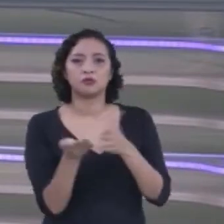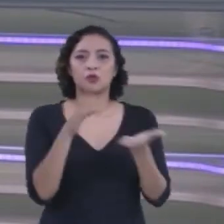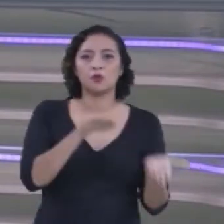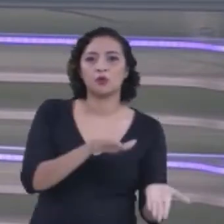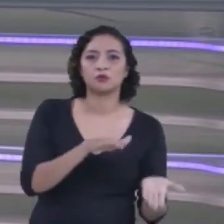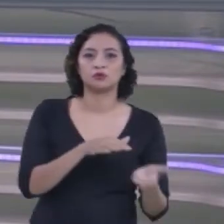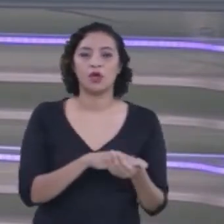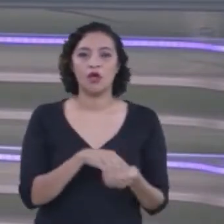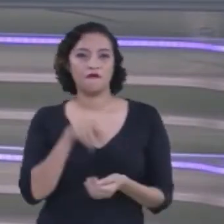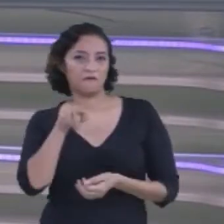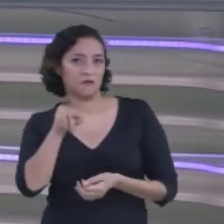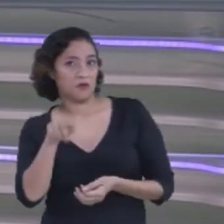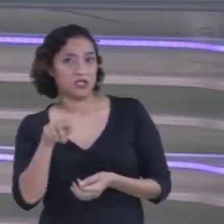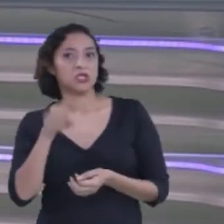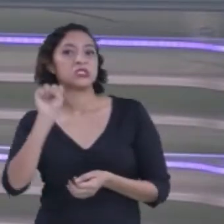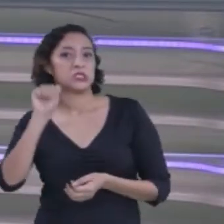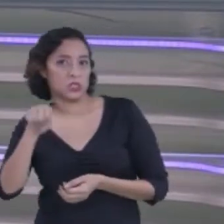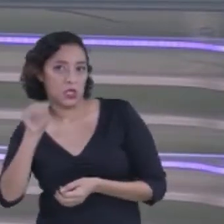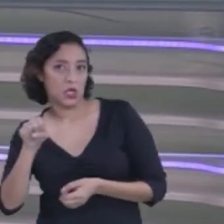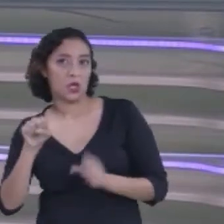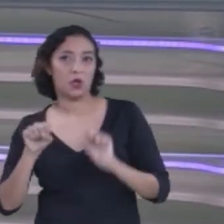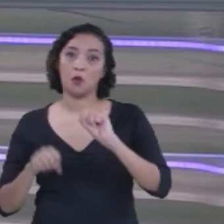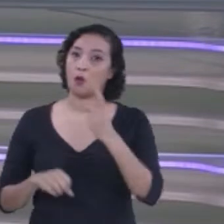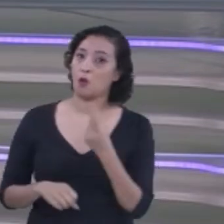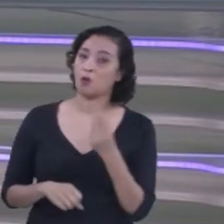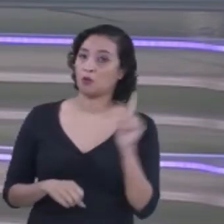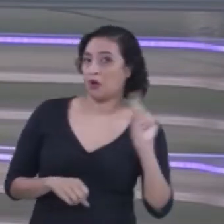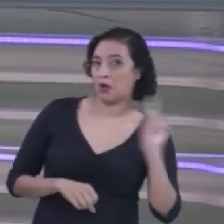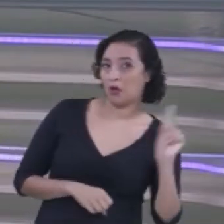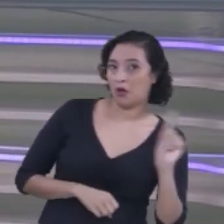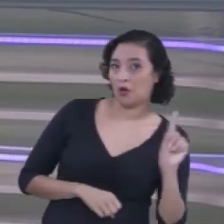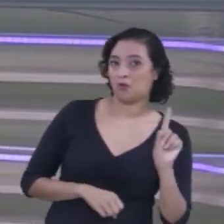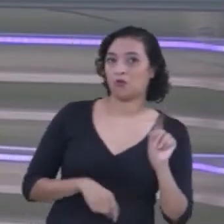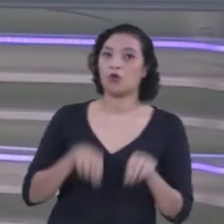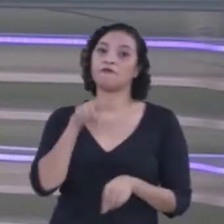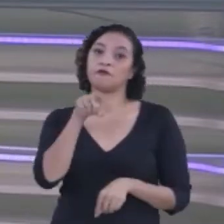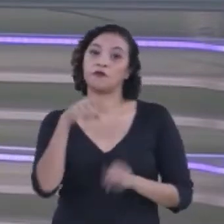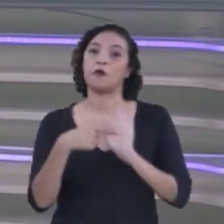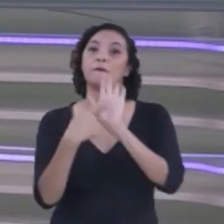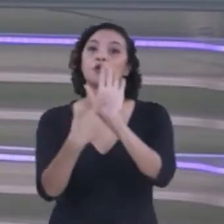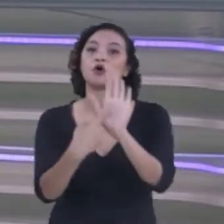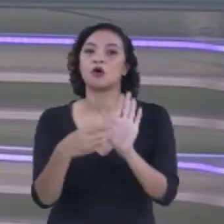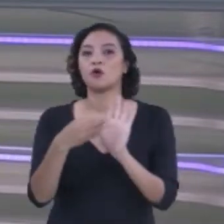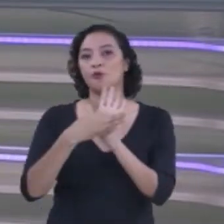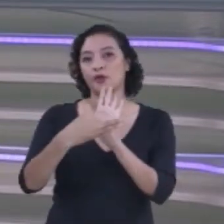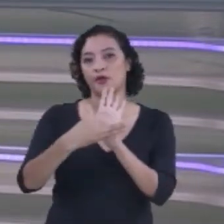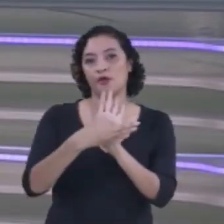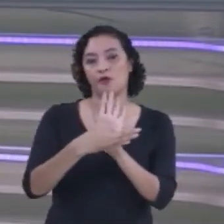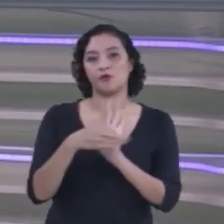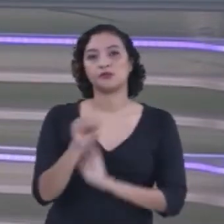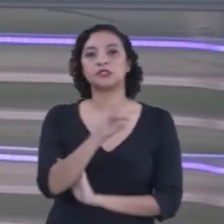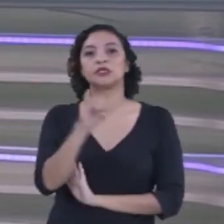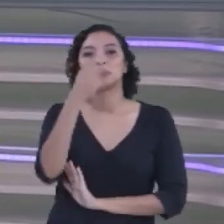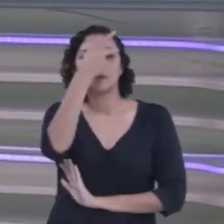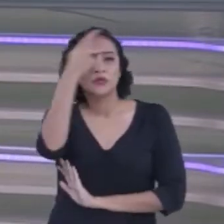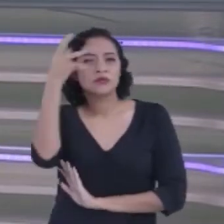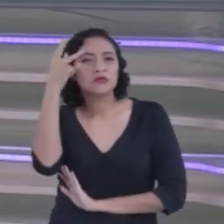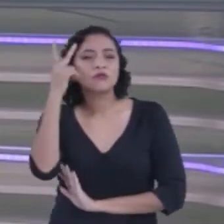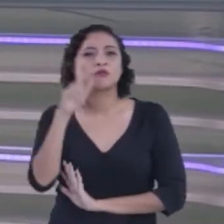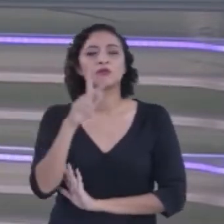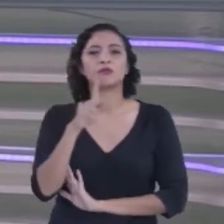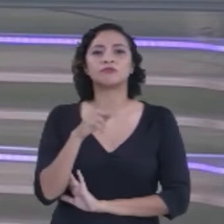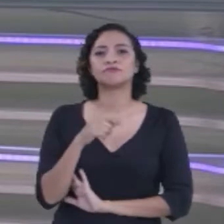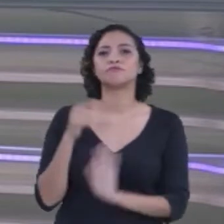não. Você vai dar a sua opinião. Agora, se alguém diz assim, diga o que